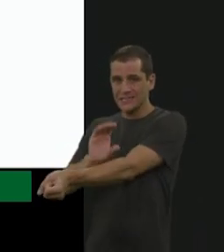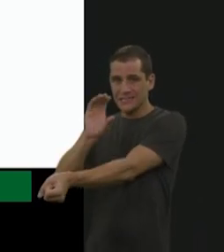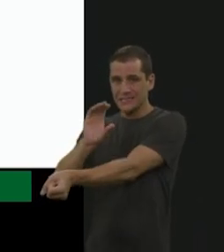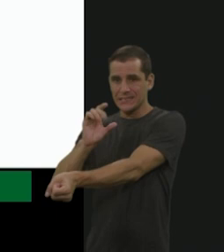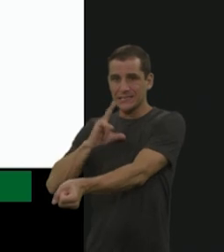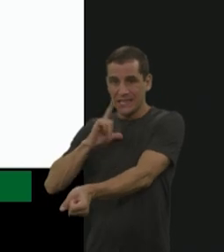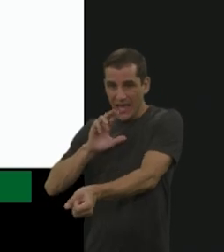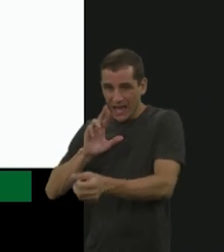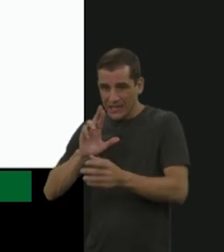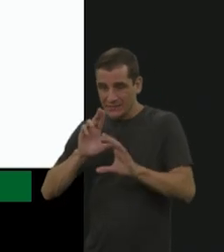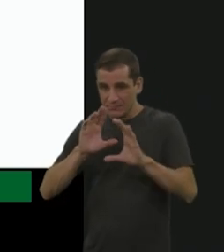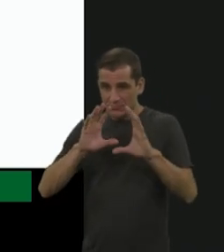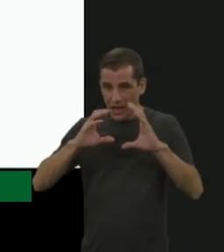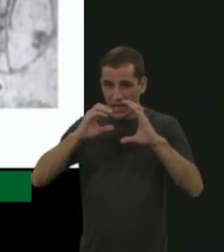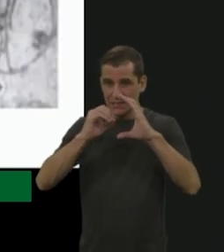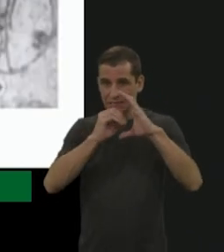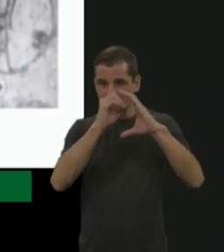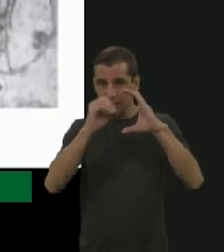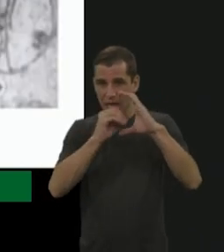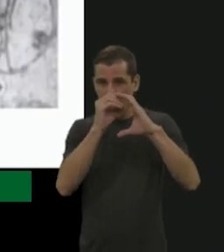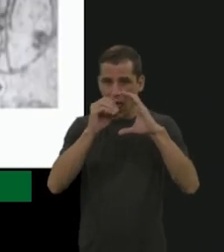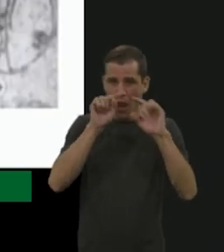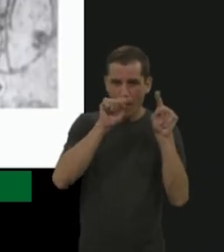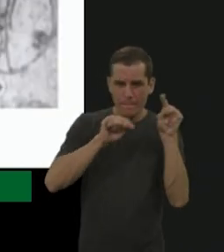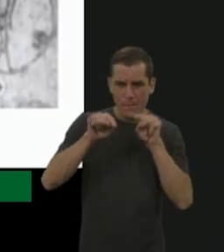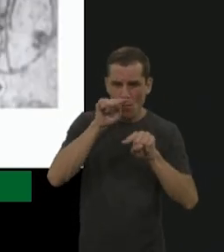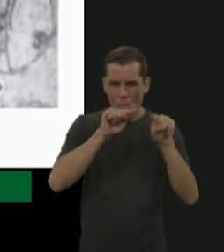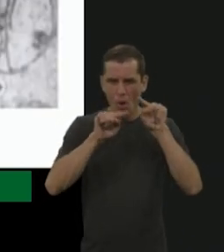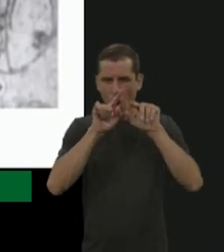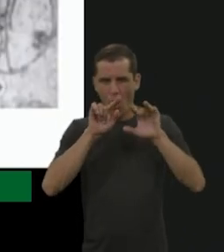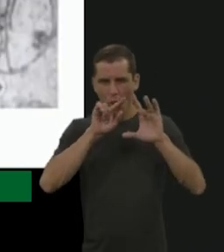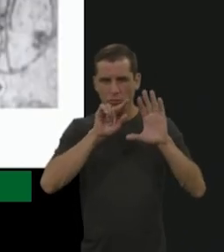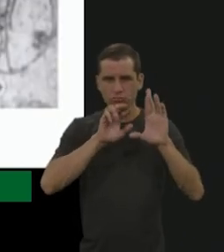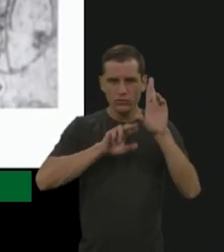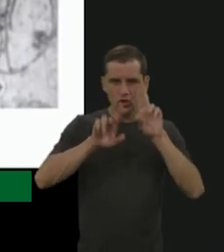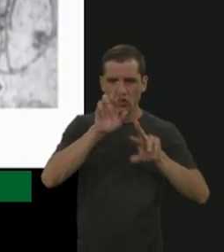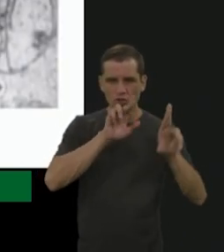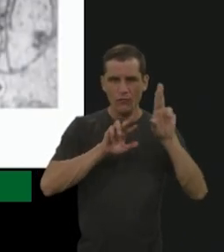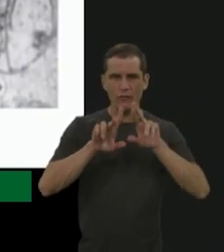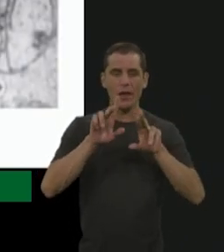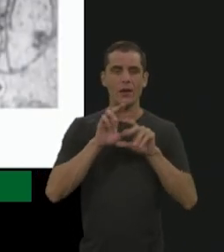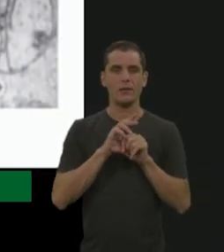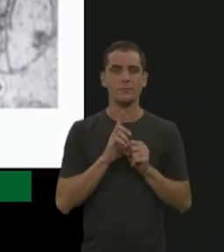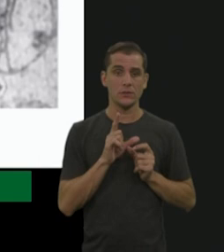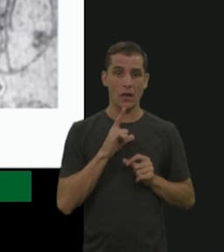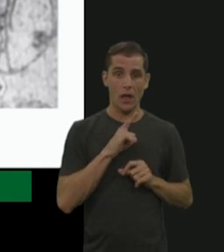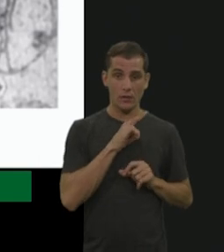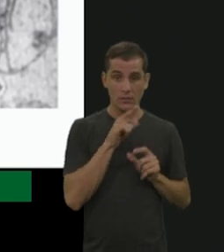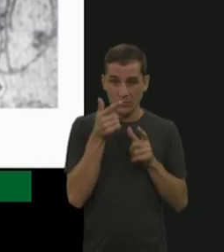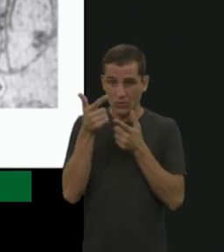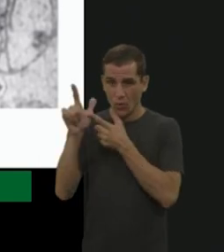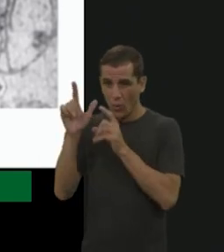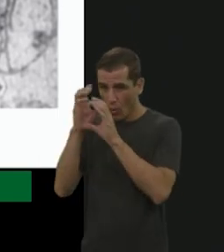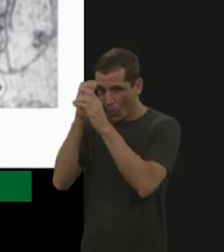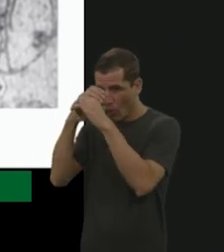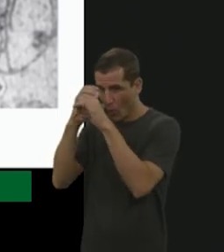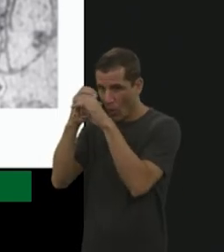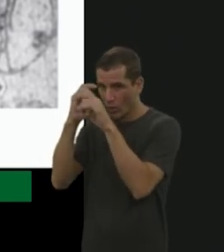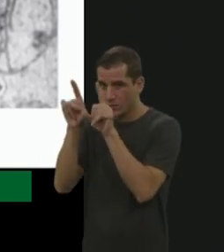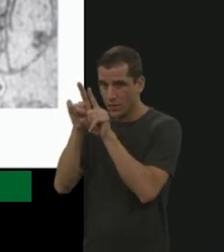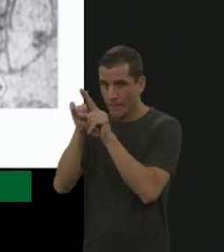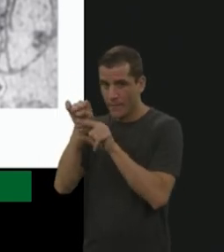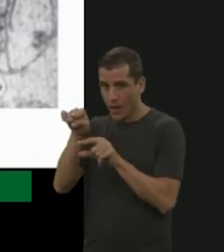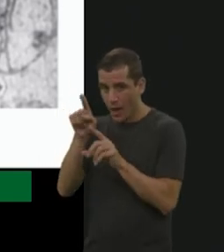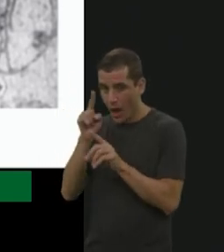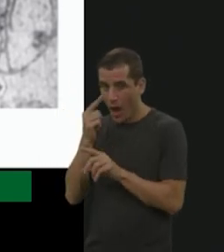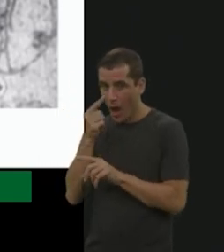bolinhas de colesterol. Pode passar. Obrigada. Aqui, outras biópsias, né? Um achado bem clássico. Na